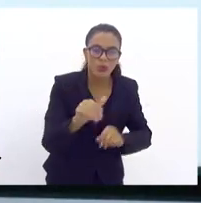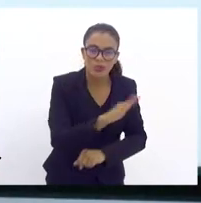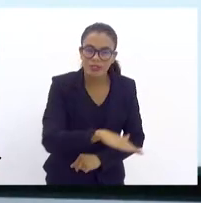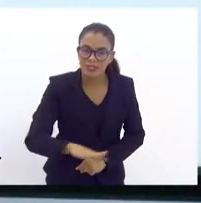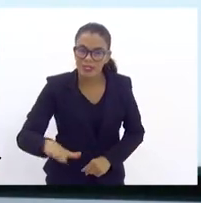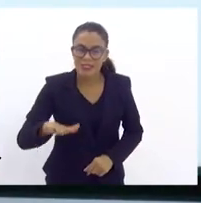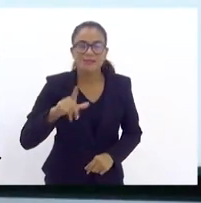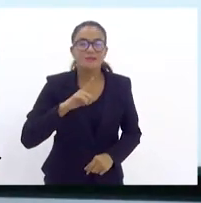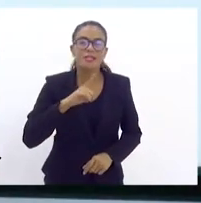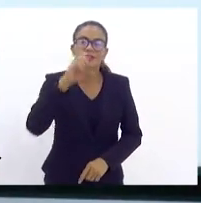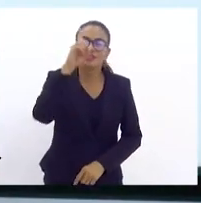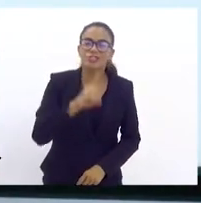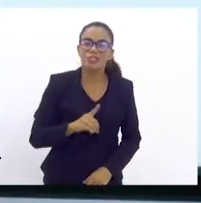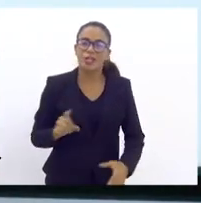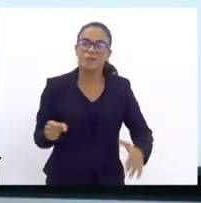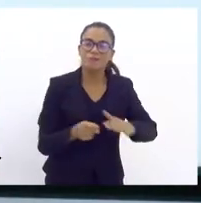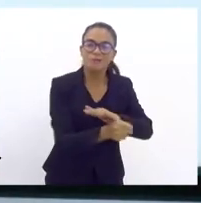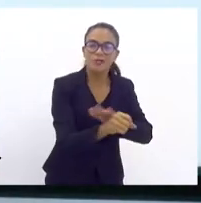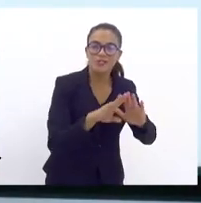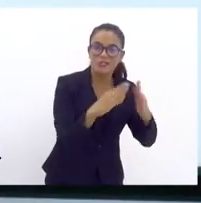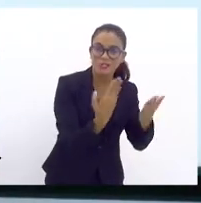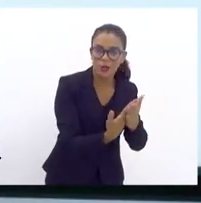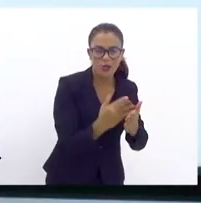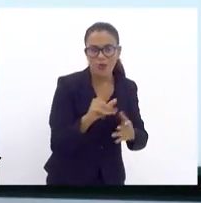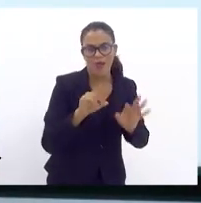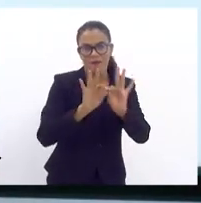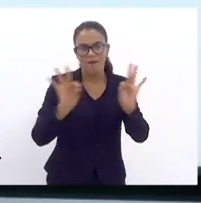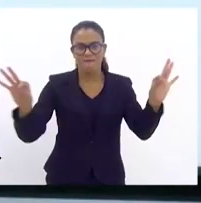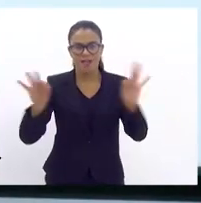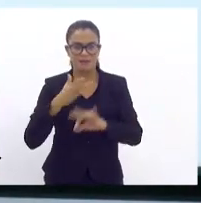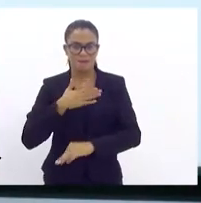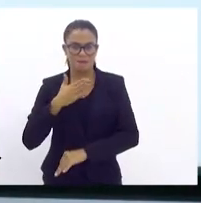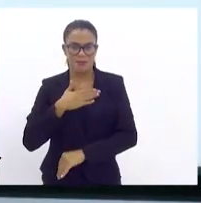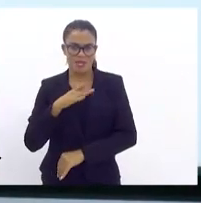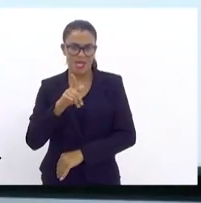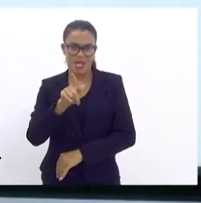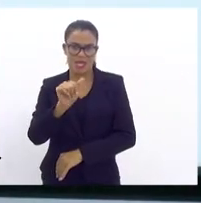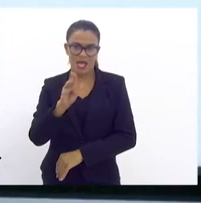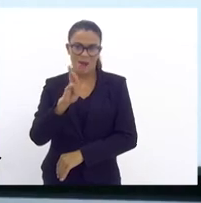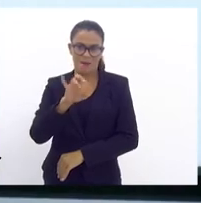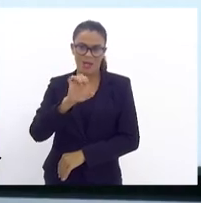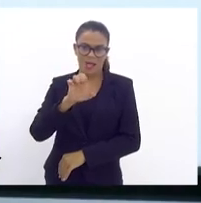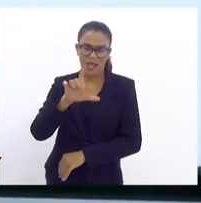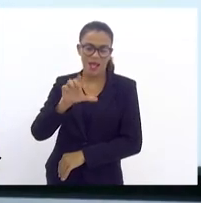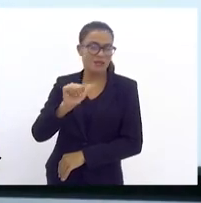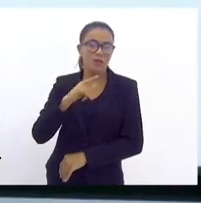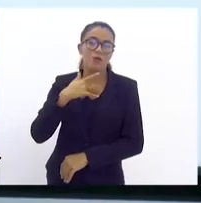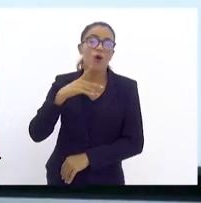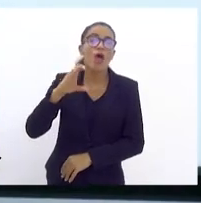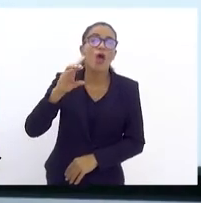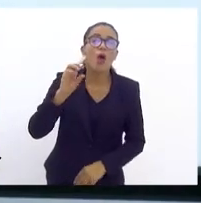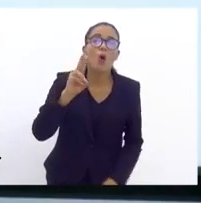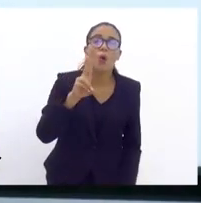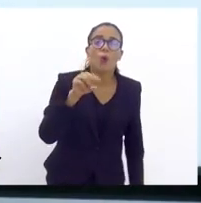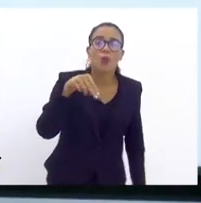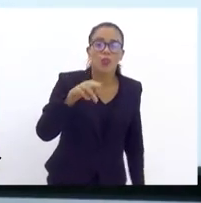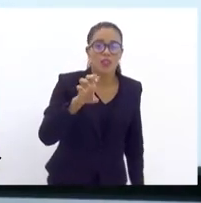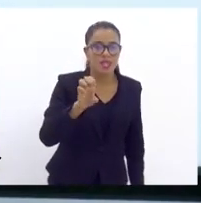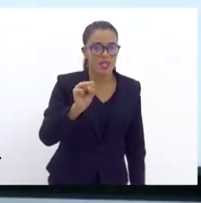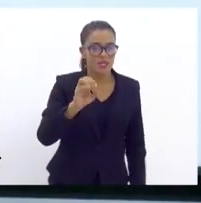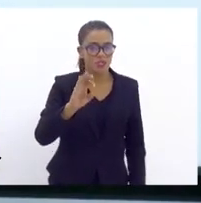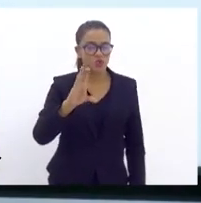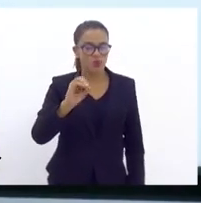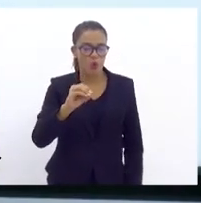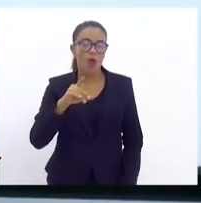o direito de estar na escola isso não é uma frase minha Gabriela não está determinado pelo Unesco isso é um entendimento